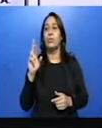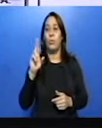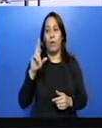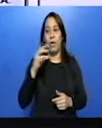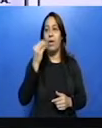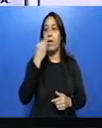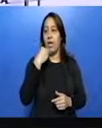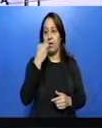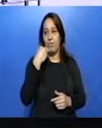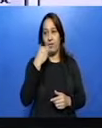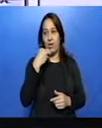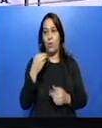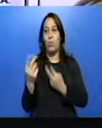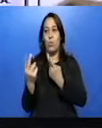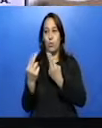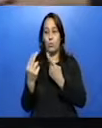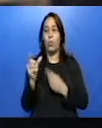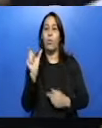que em amarelinha.